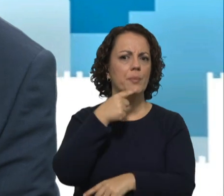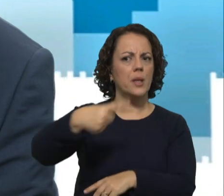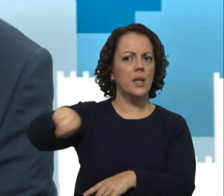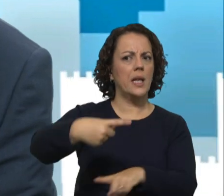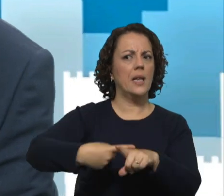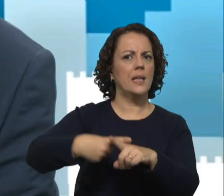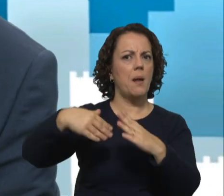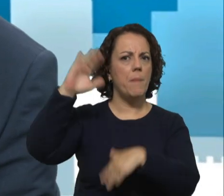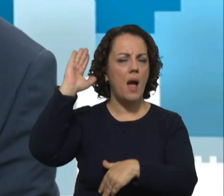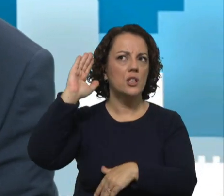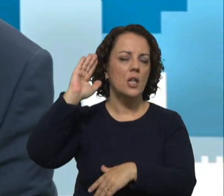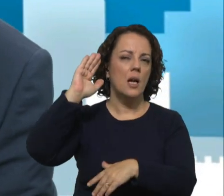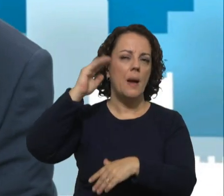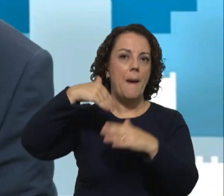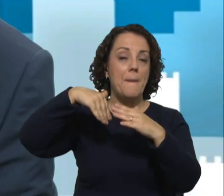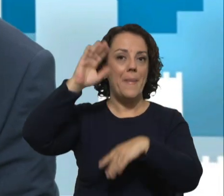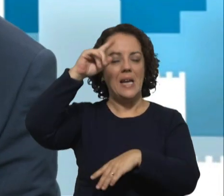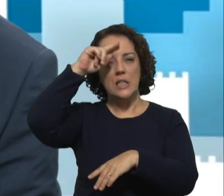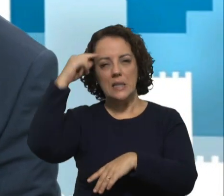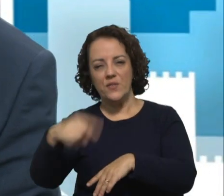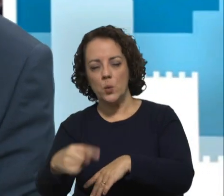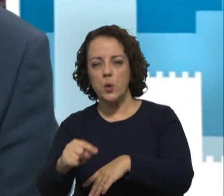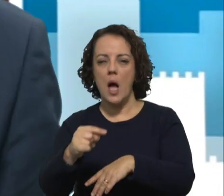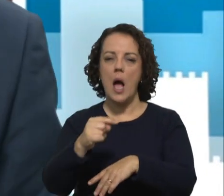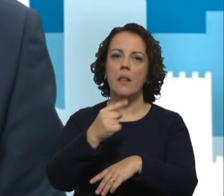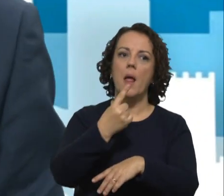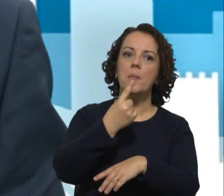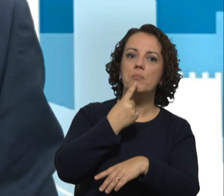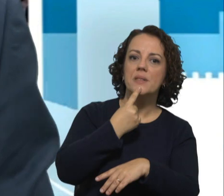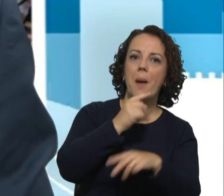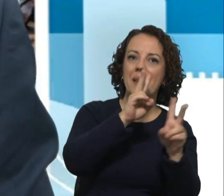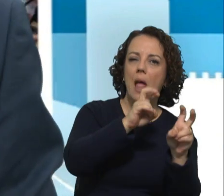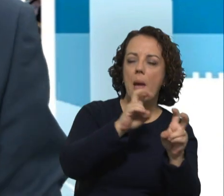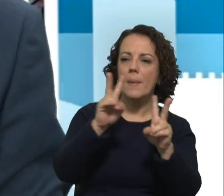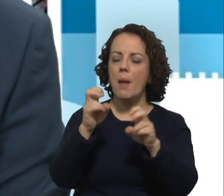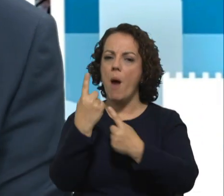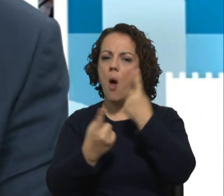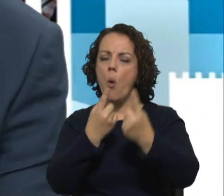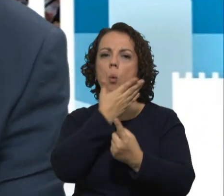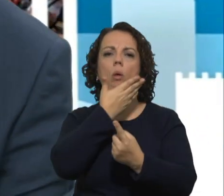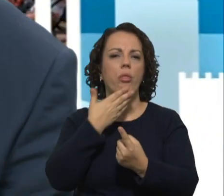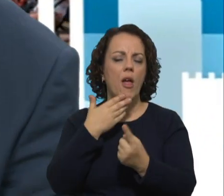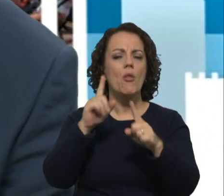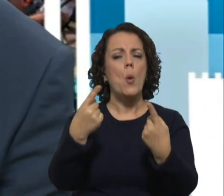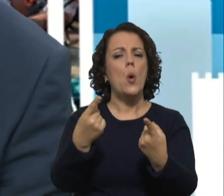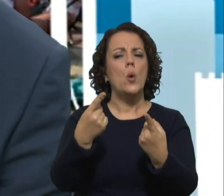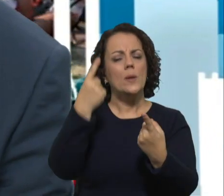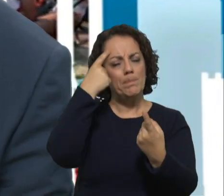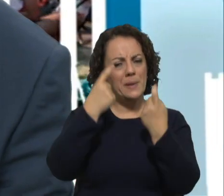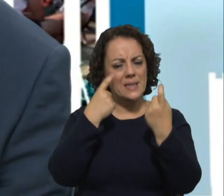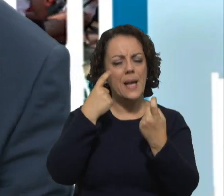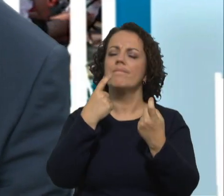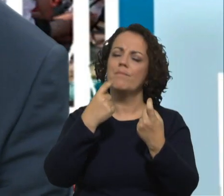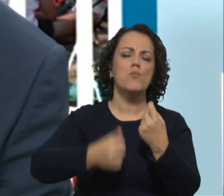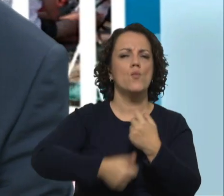ou menor dificuldade em perceber determinados assuntos. Depois disto pensei, se calhar é a altura de escrever um livro que dê às pessoas